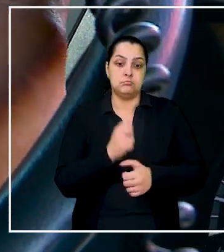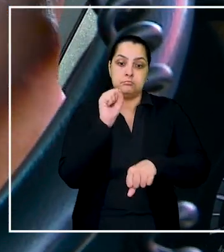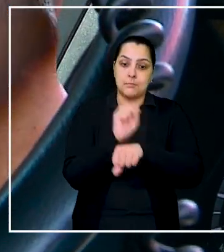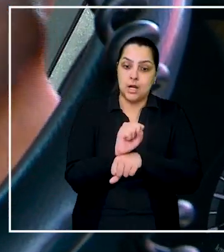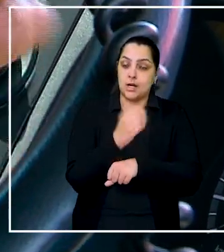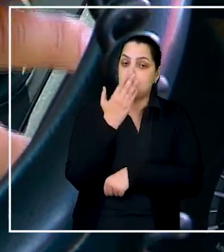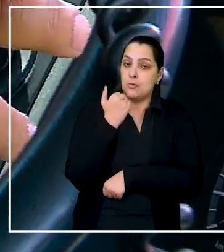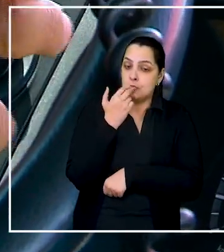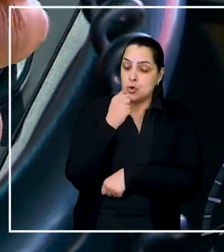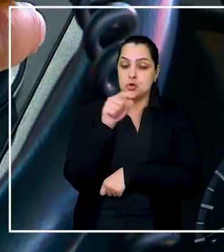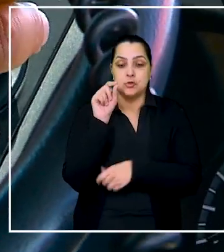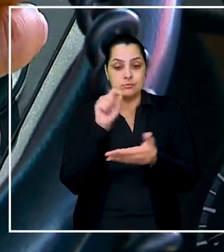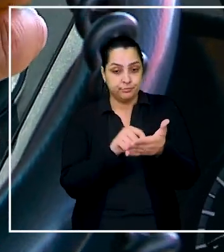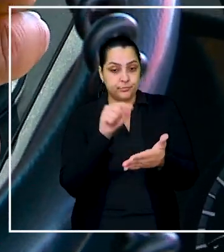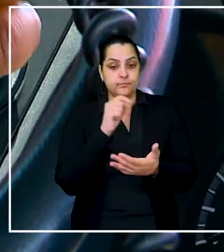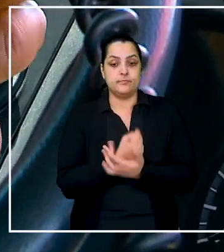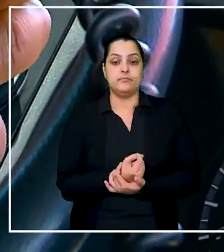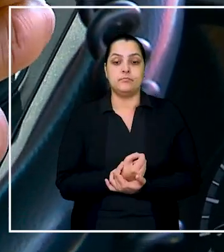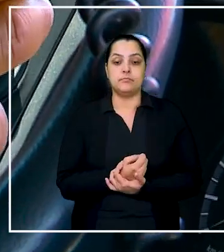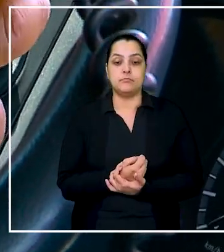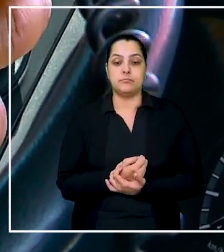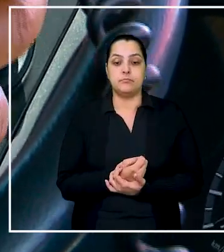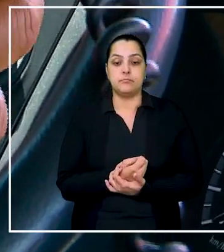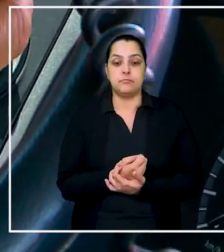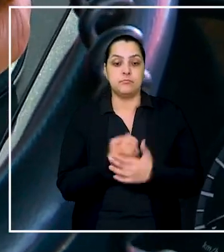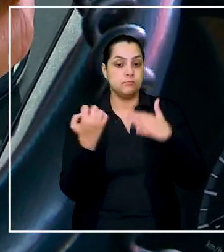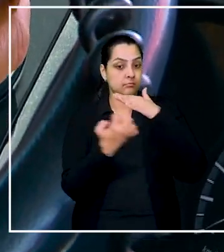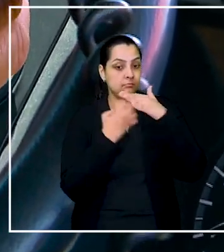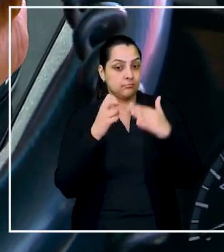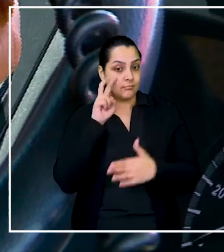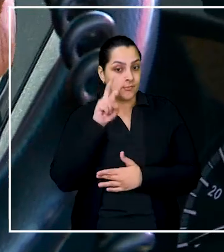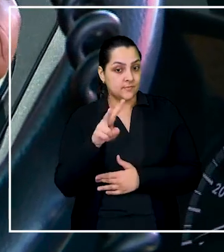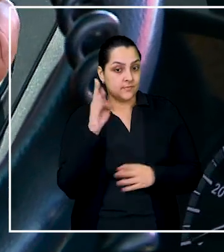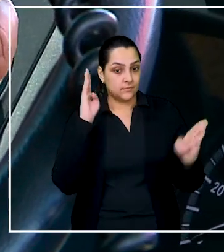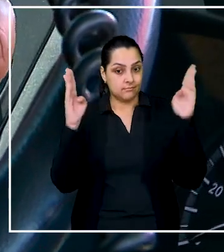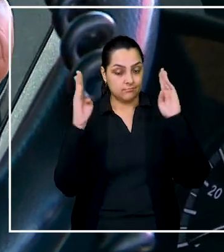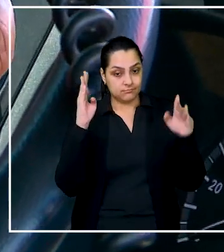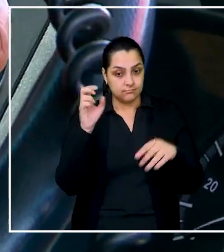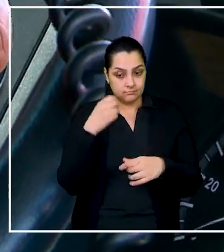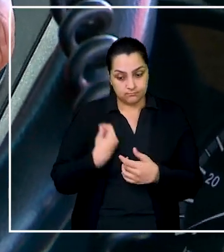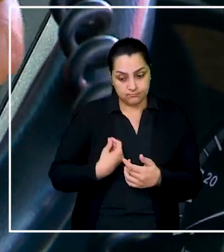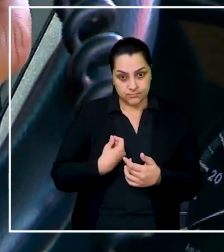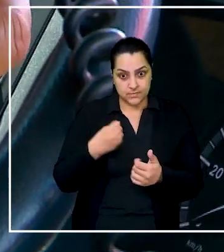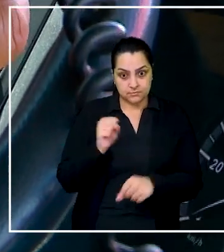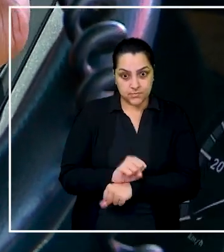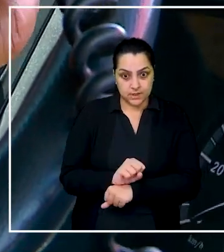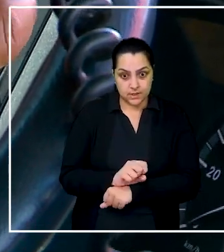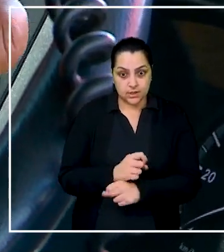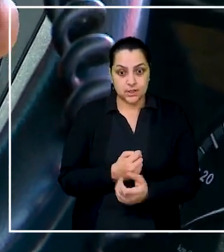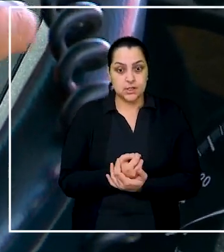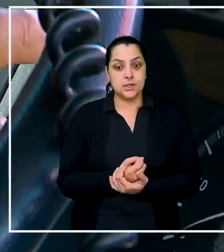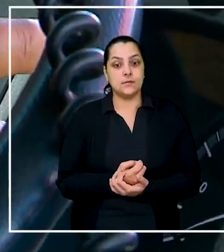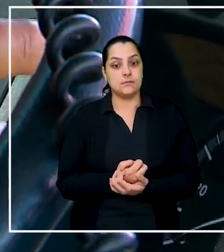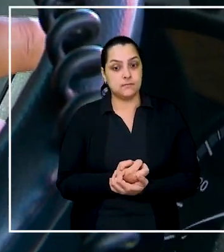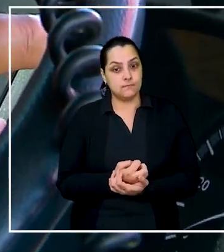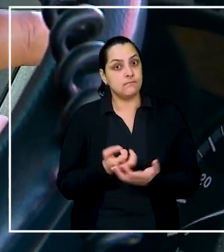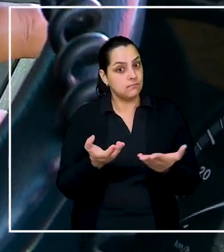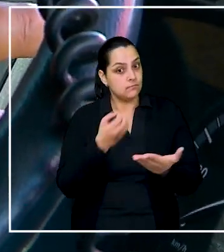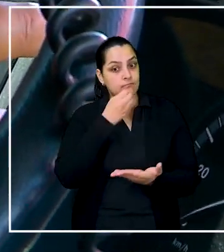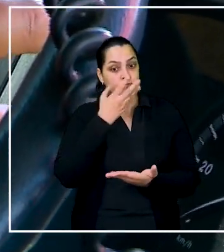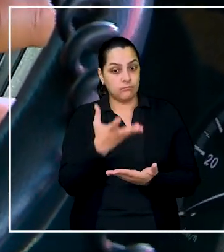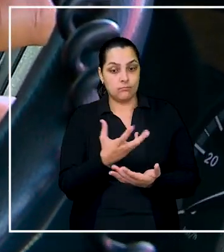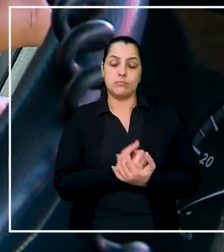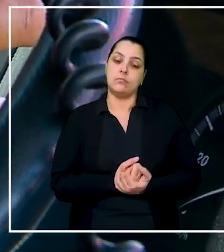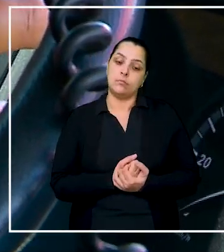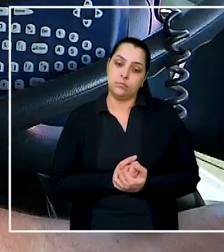para o almoço aqui, parada para a refeição. Certinho, a empresa está vendo que o caminhão está parado nesse momento. Então isso é muito